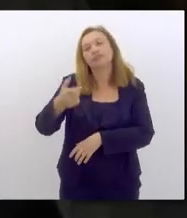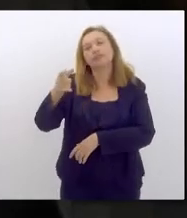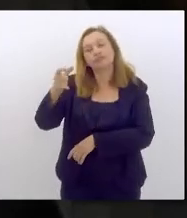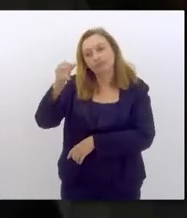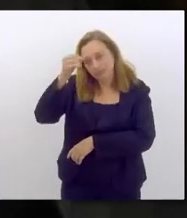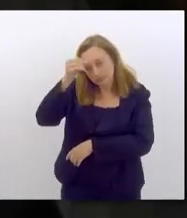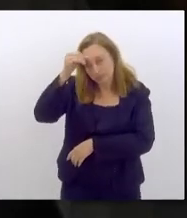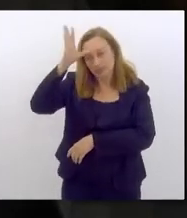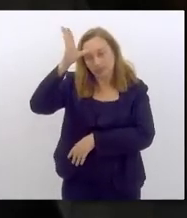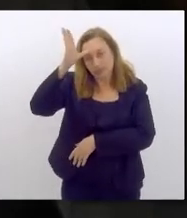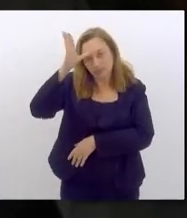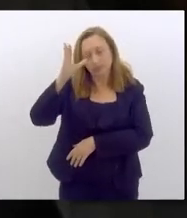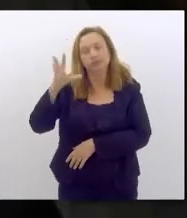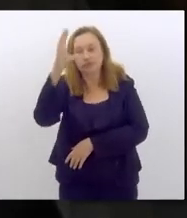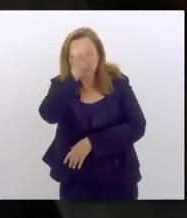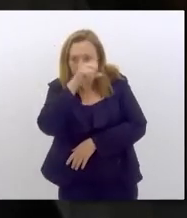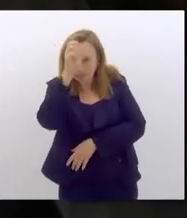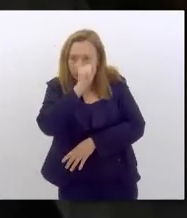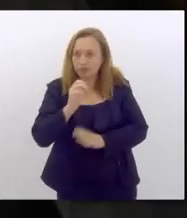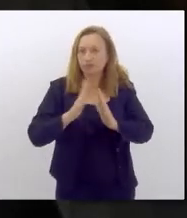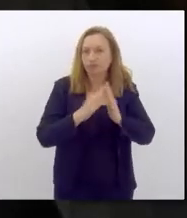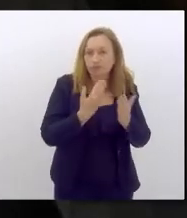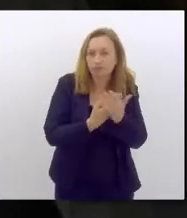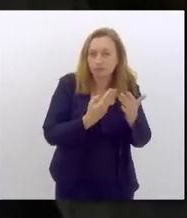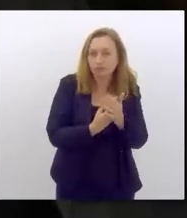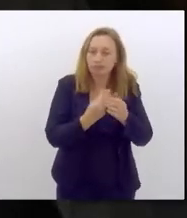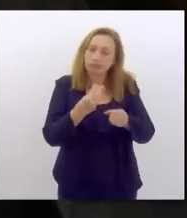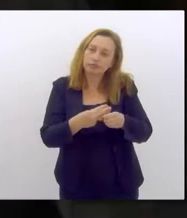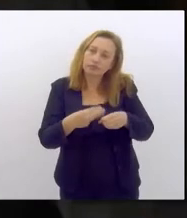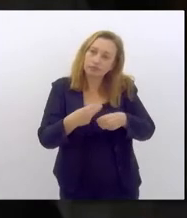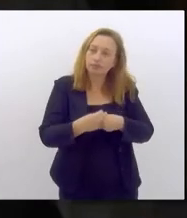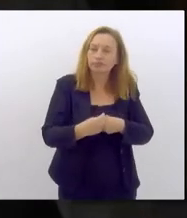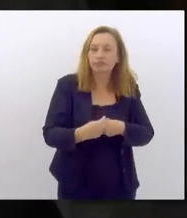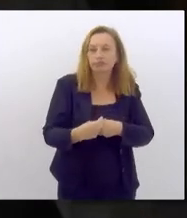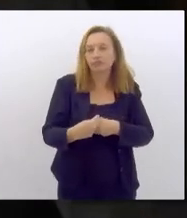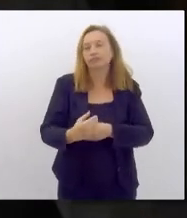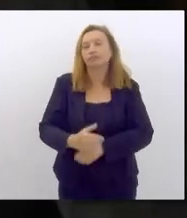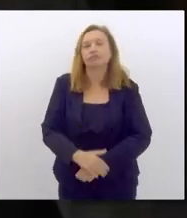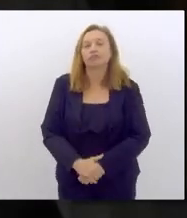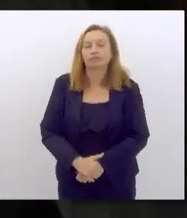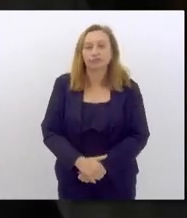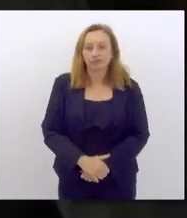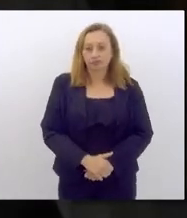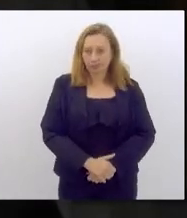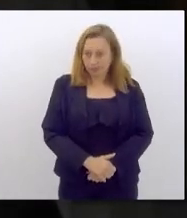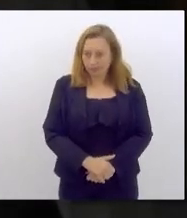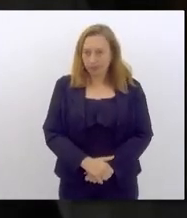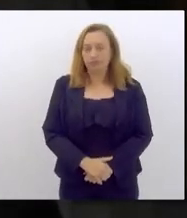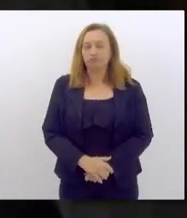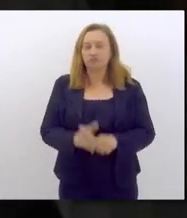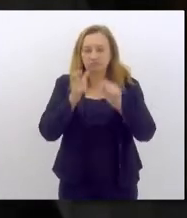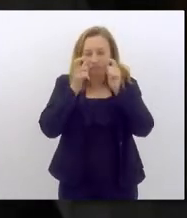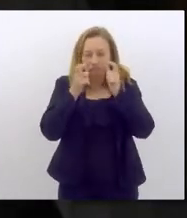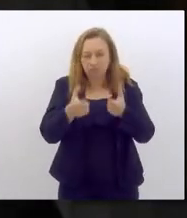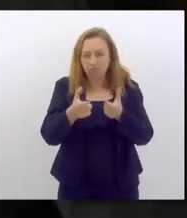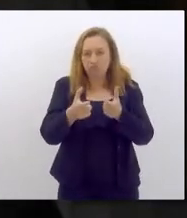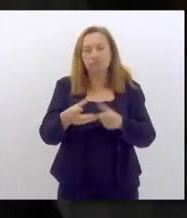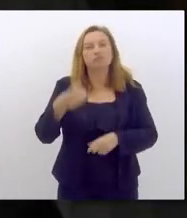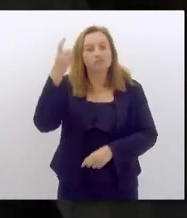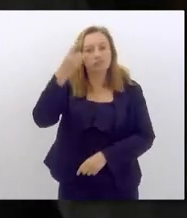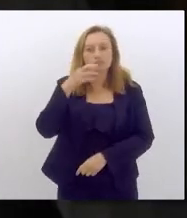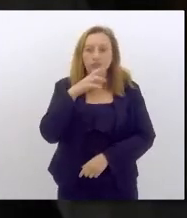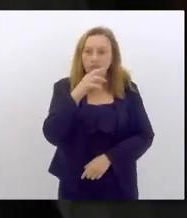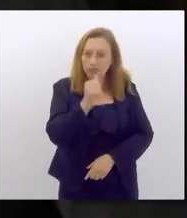conhecimento, de aprendizagem nas escolas municipais, nos municípios brasileiros. E aí, o que me chamou a atenção, deputado Rodrigo